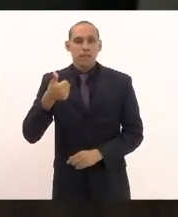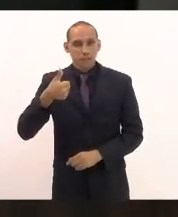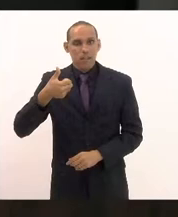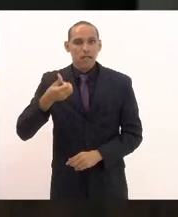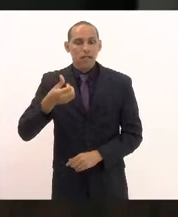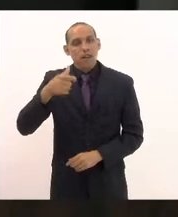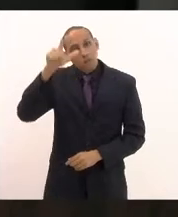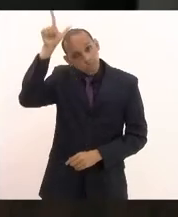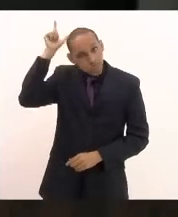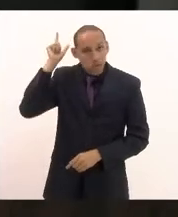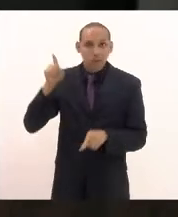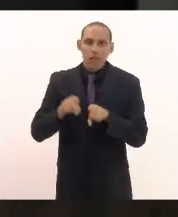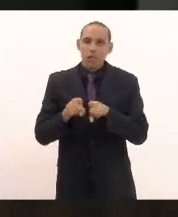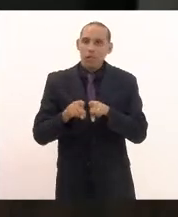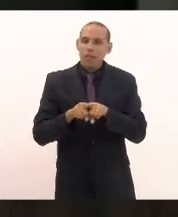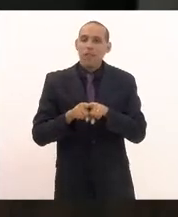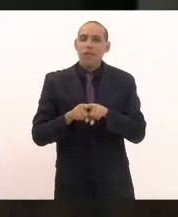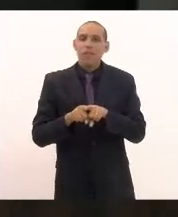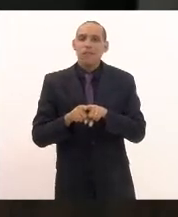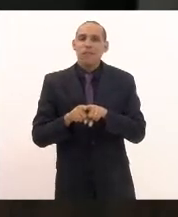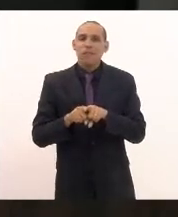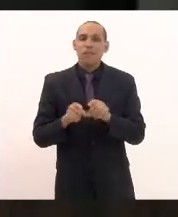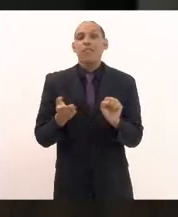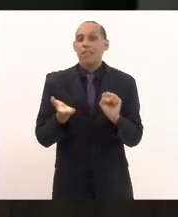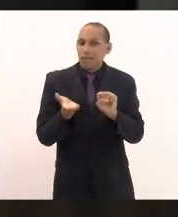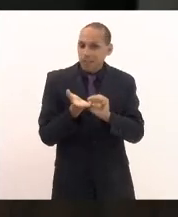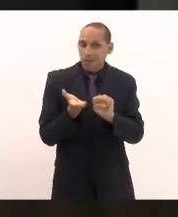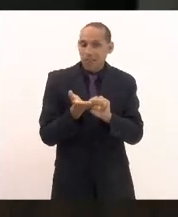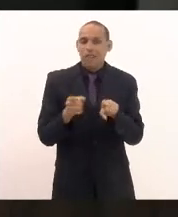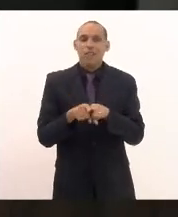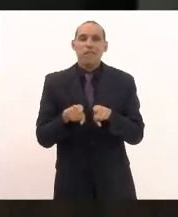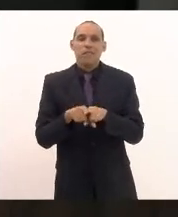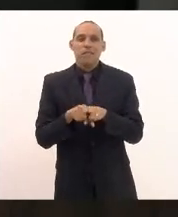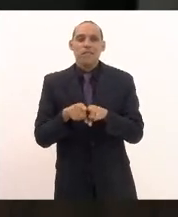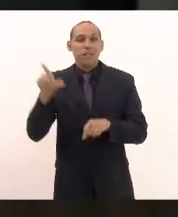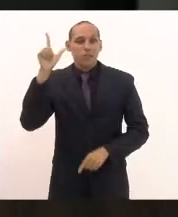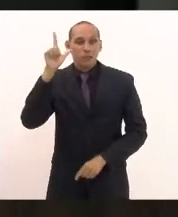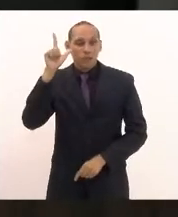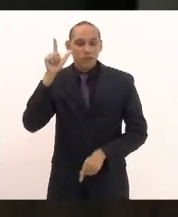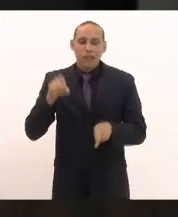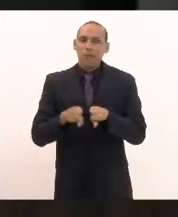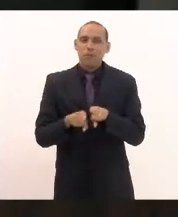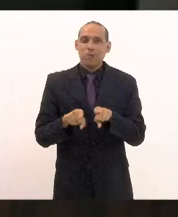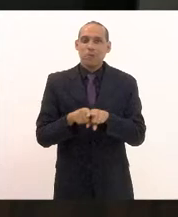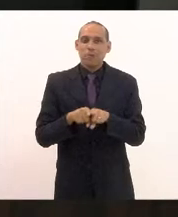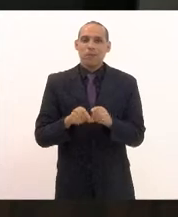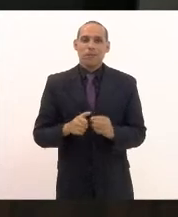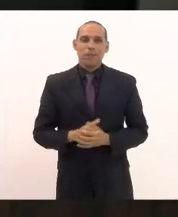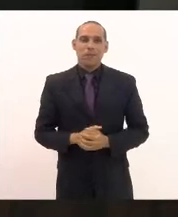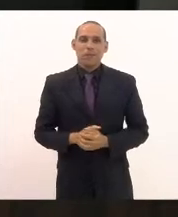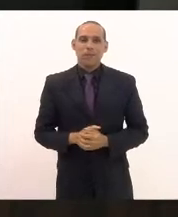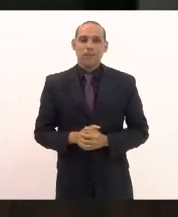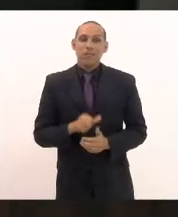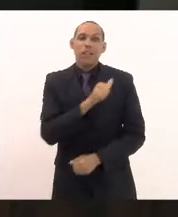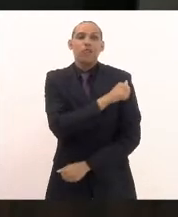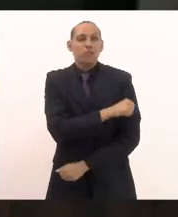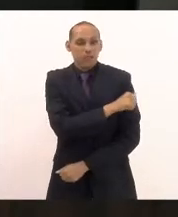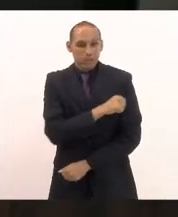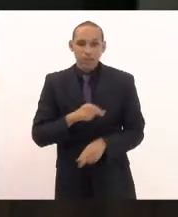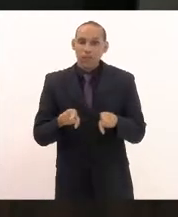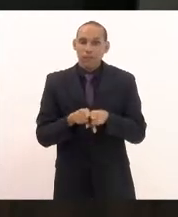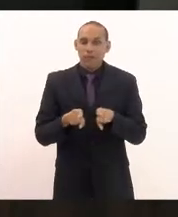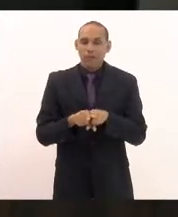também. Deputado Samuel Malafaia. Deputada Lucinha. Deputada enfermeira